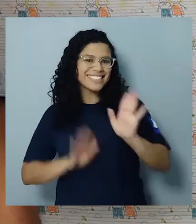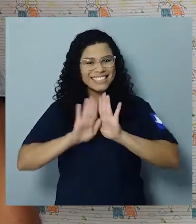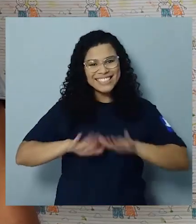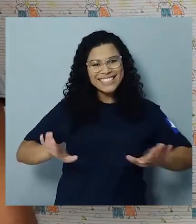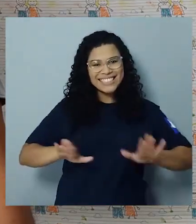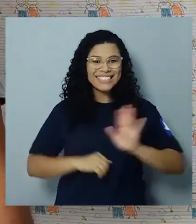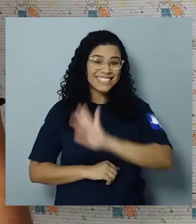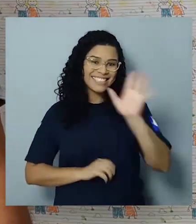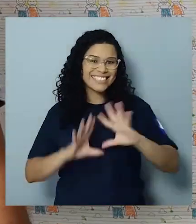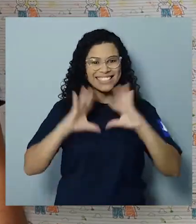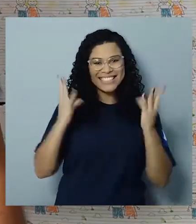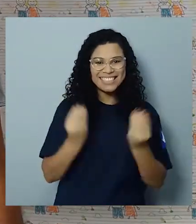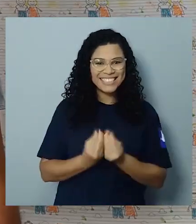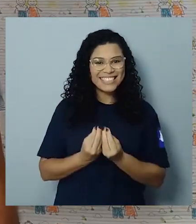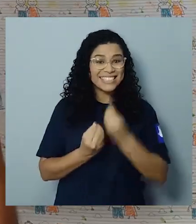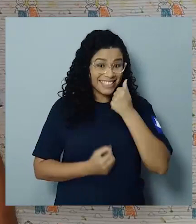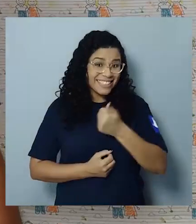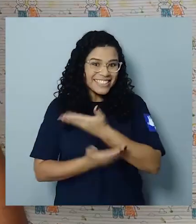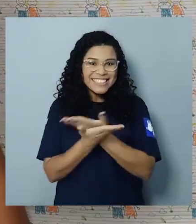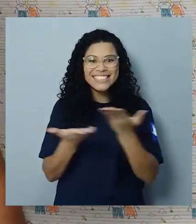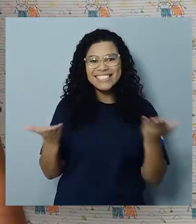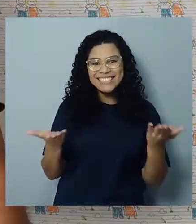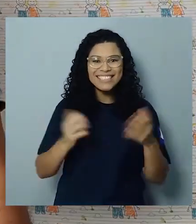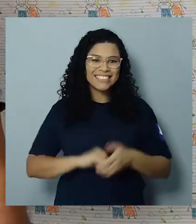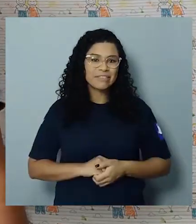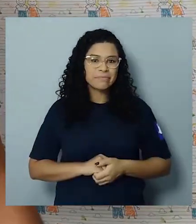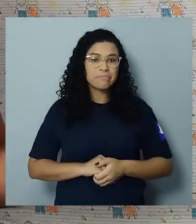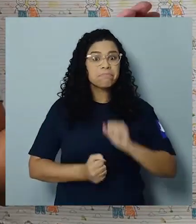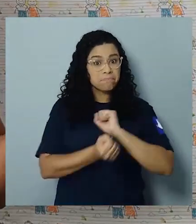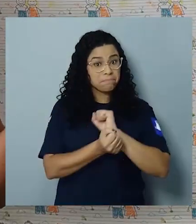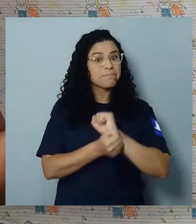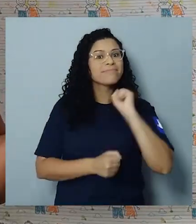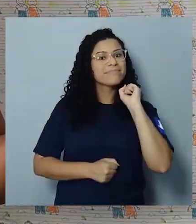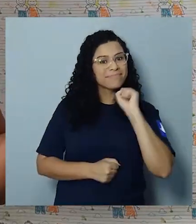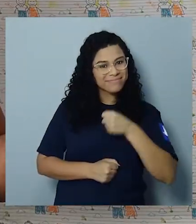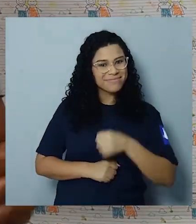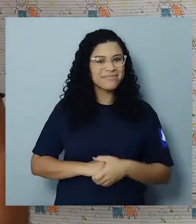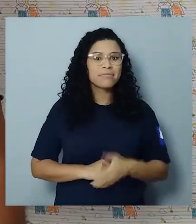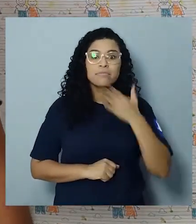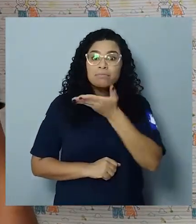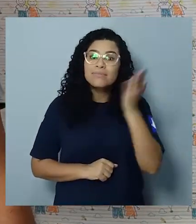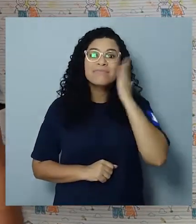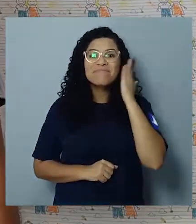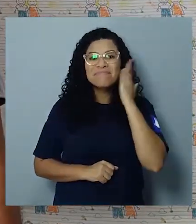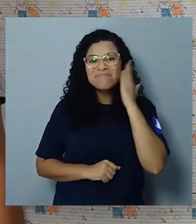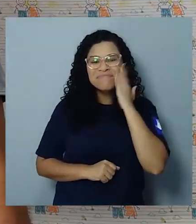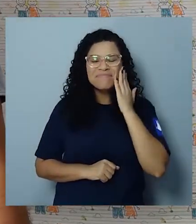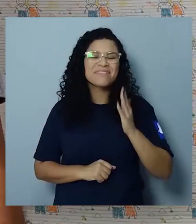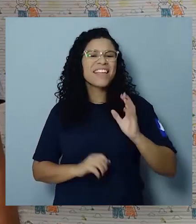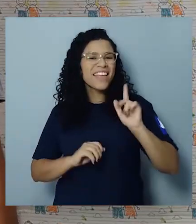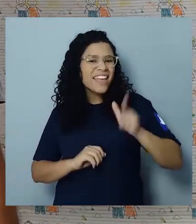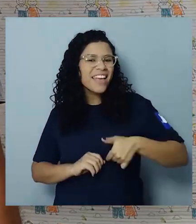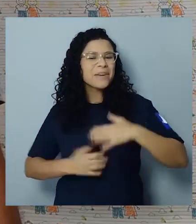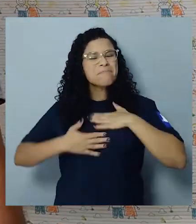olá criançada olá família tudo bem com vocês eu espero que sim Vocês sabem